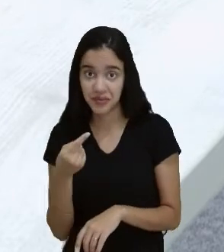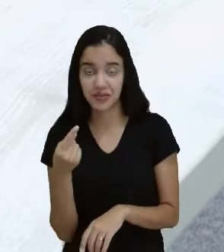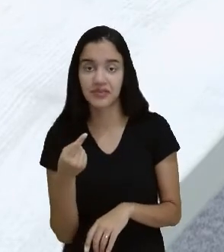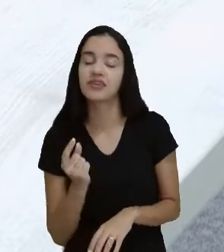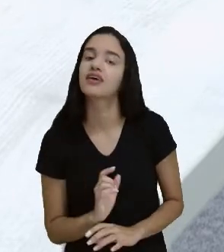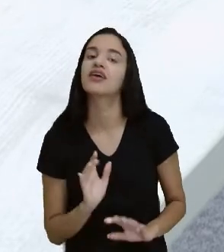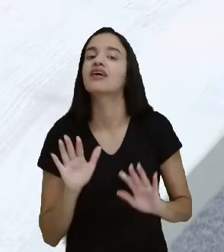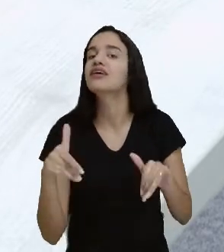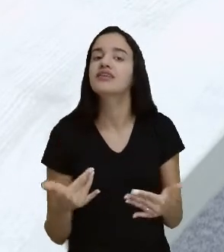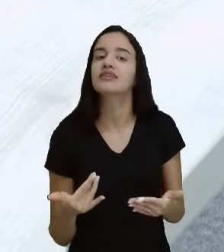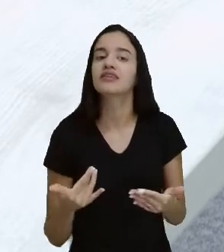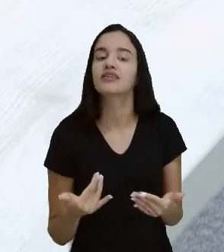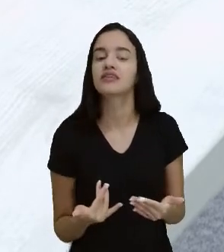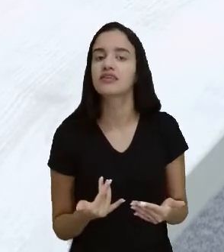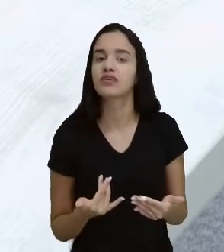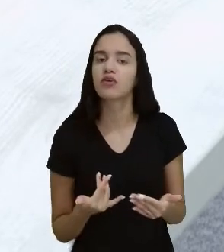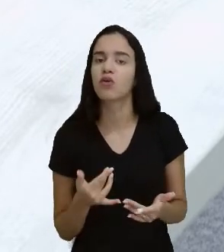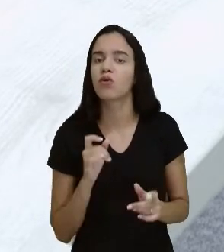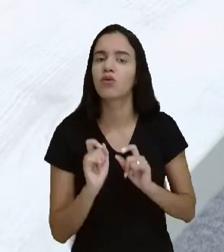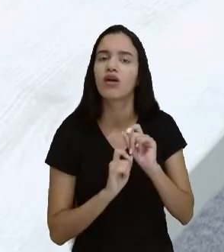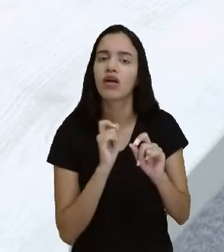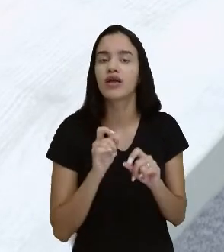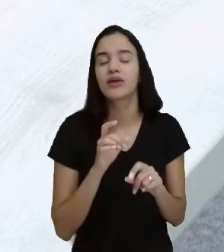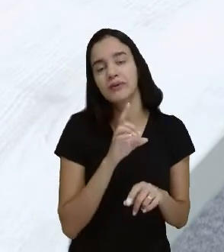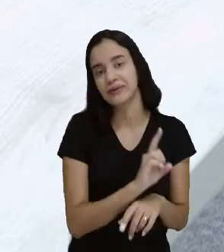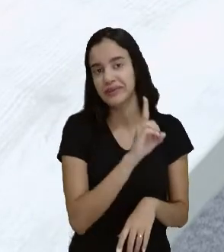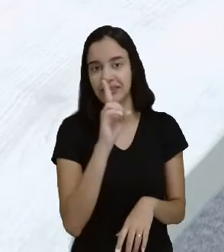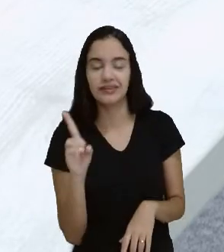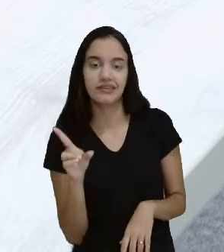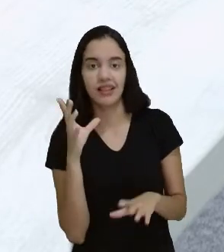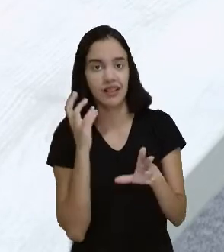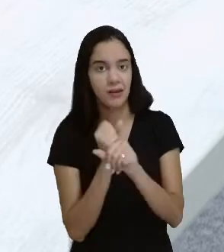dias. Então, ele seria um dos dias